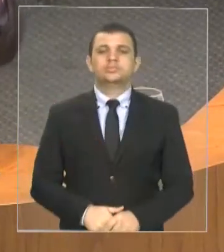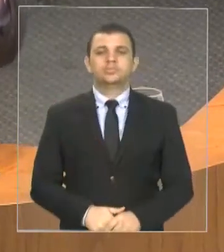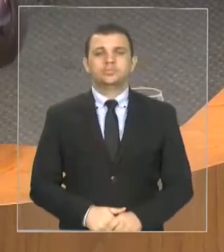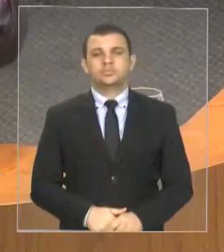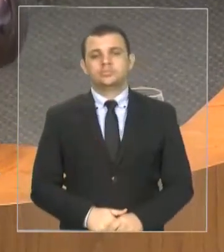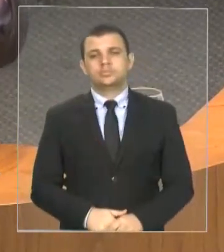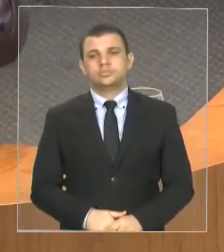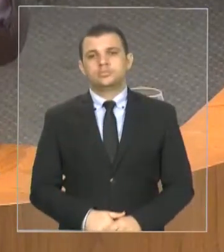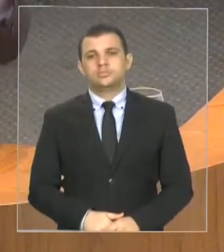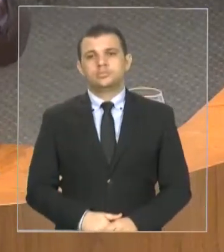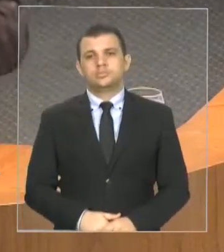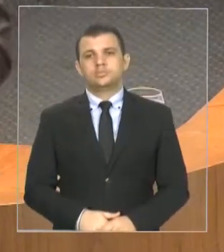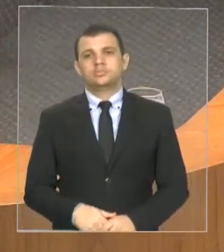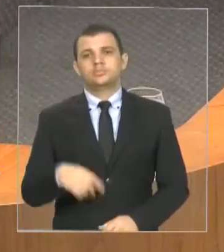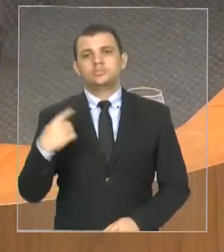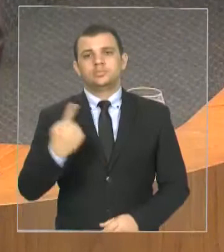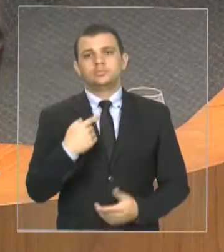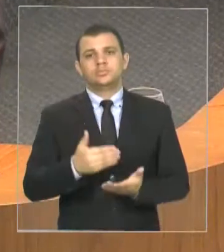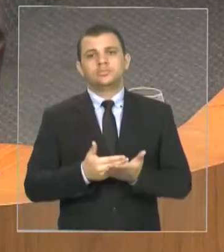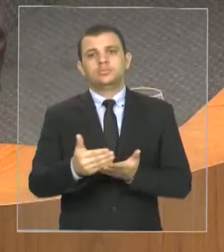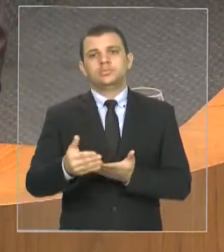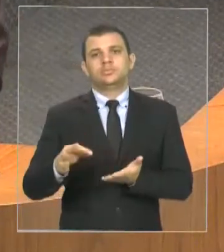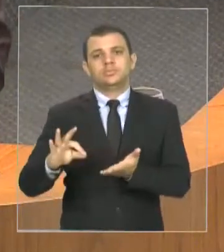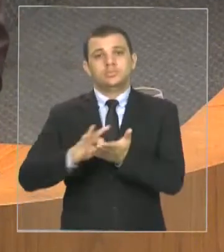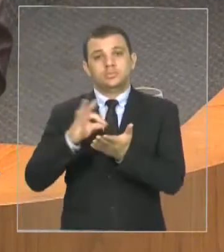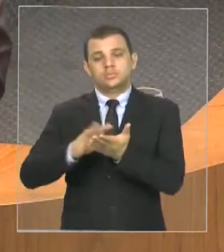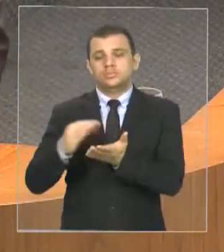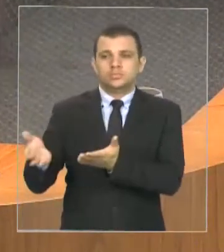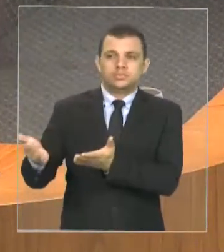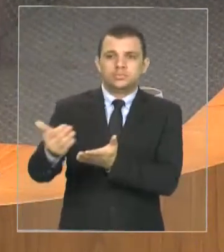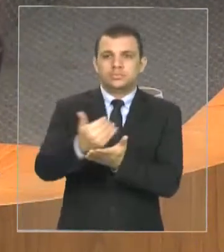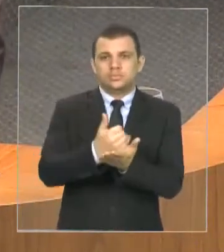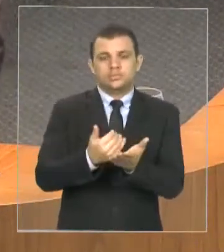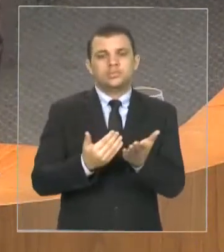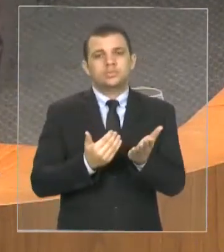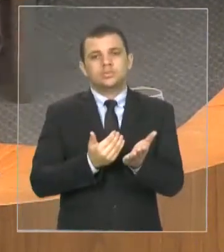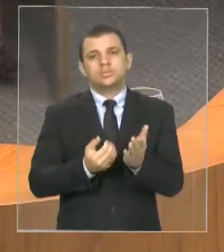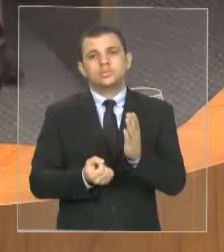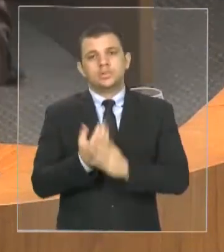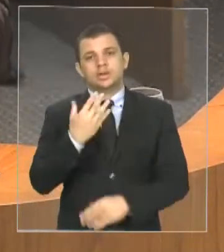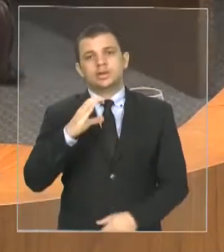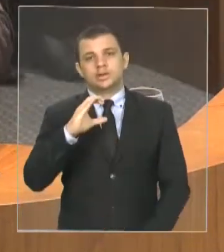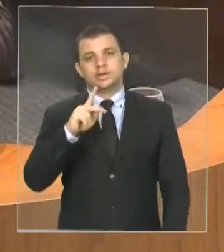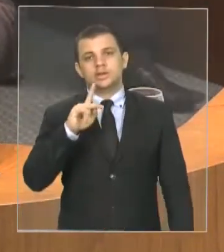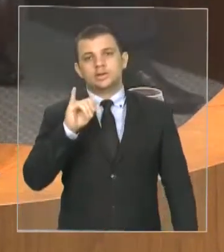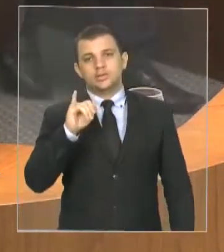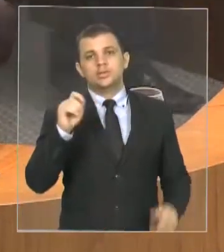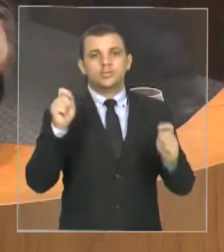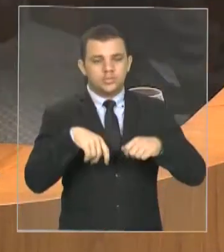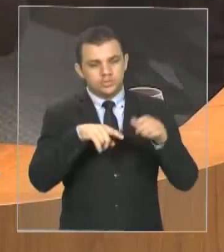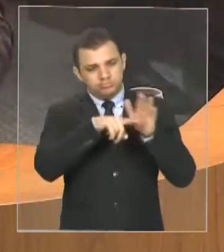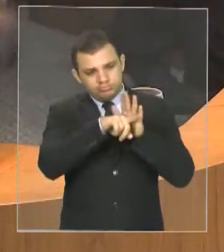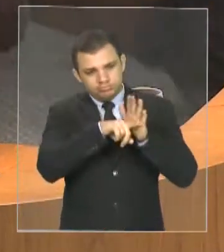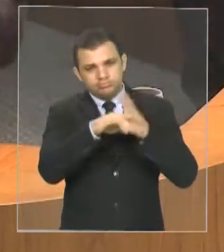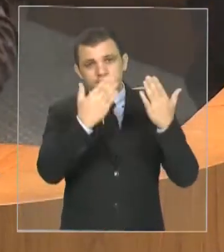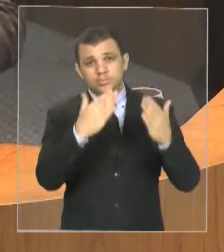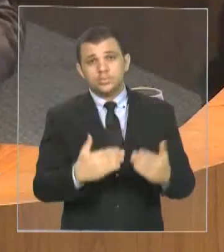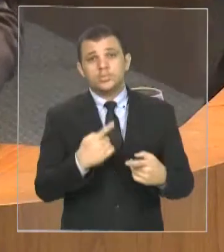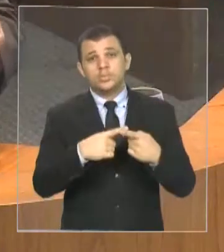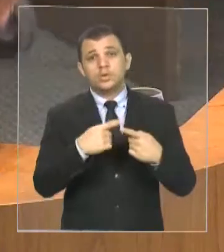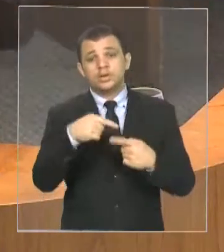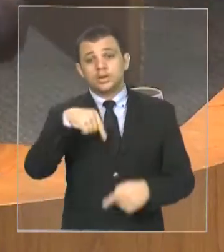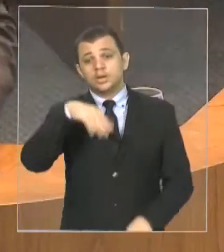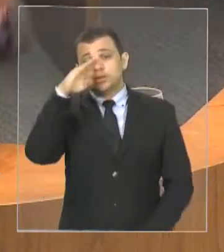Iniciamos a coleta da assinatura de uma CPI para averiguar, para investigar. O estado do Maranhão é o estado que mais